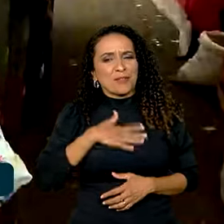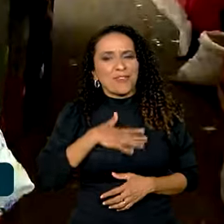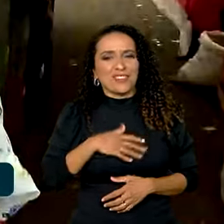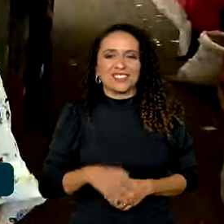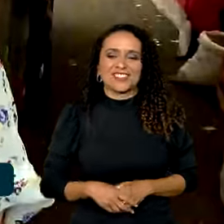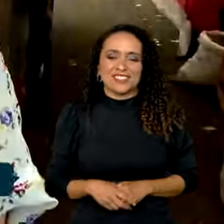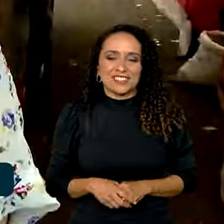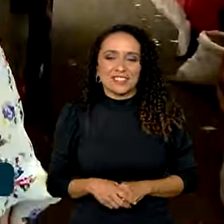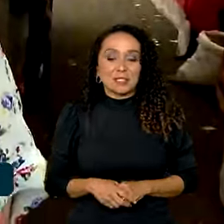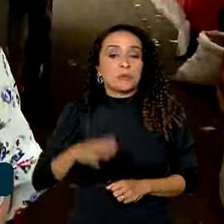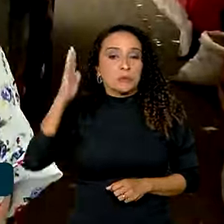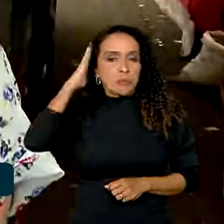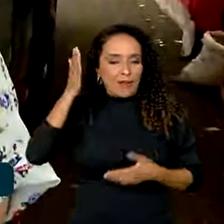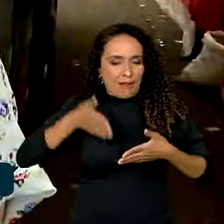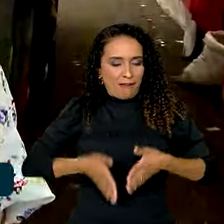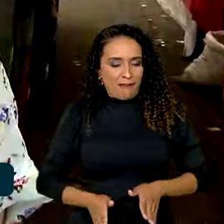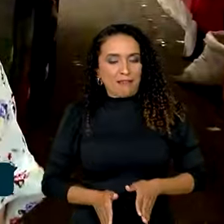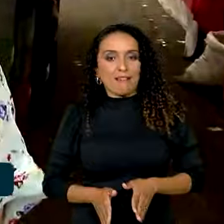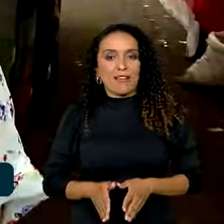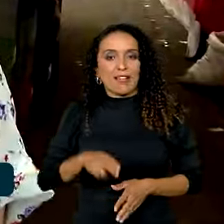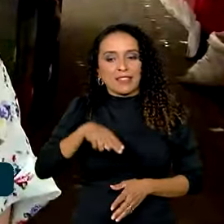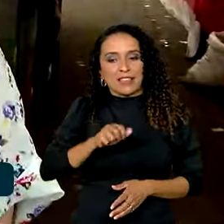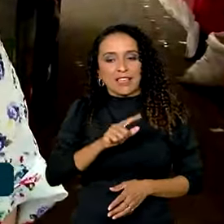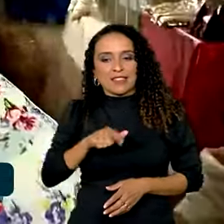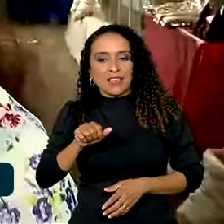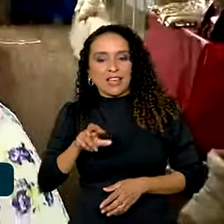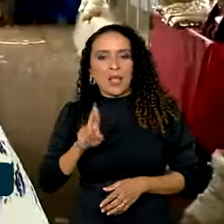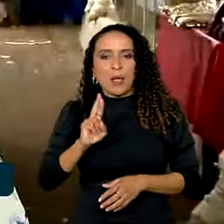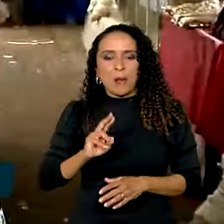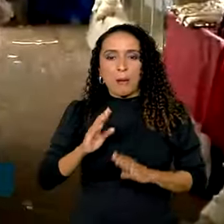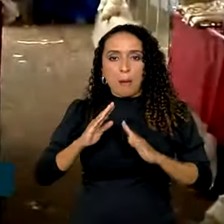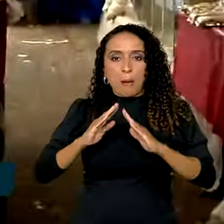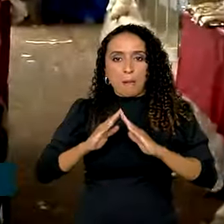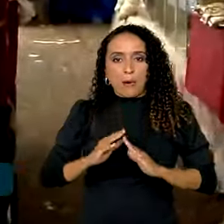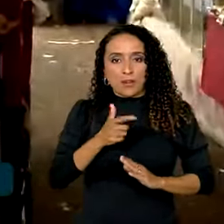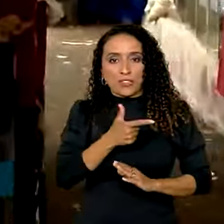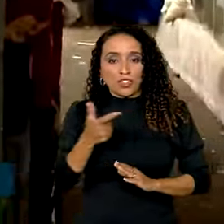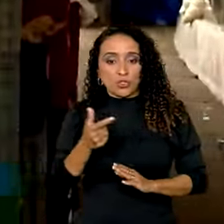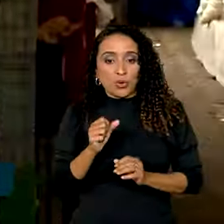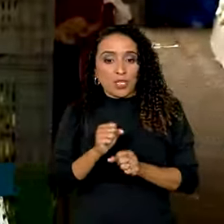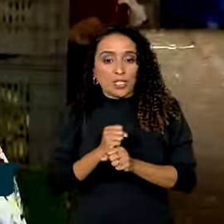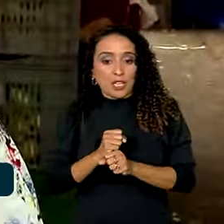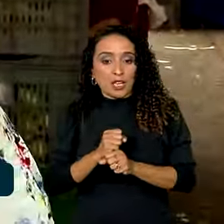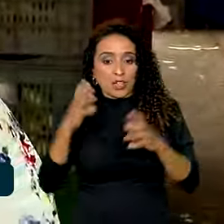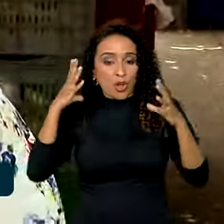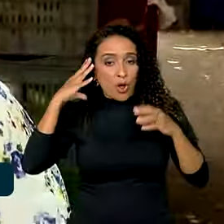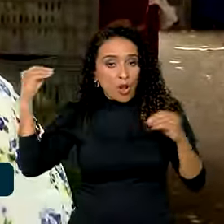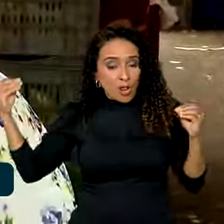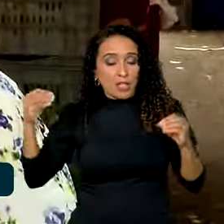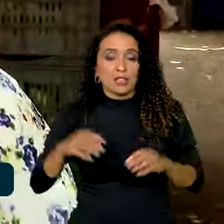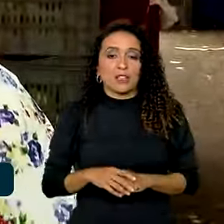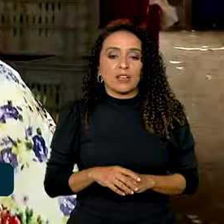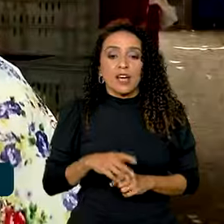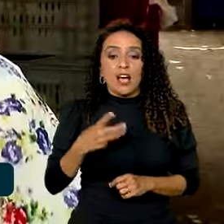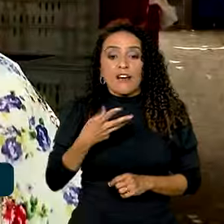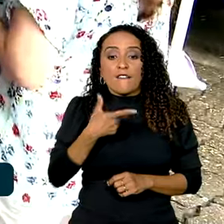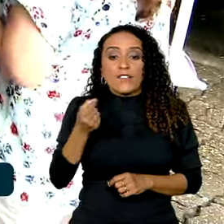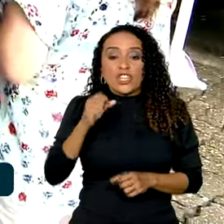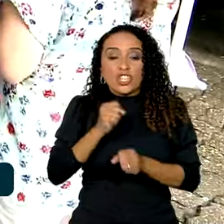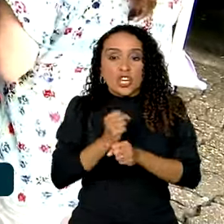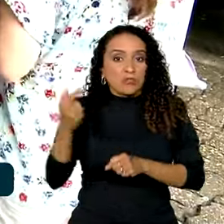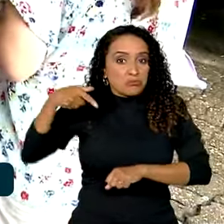daqui. Paraense de nascimento, Nazaré mora há 22 anos na Holanda e há pelo menos 20 não vinha a